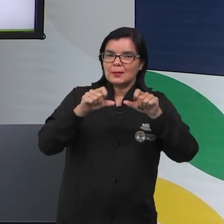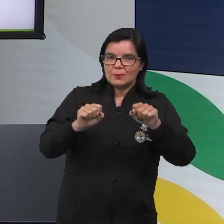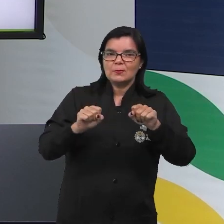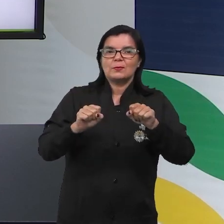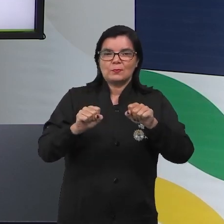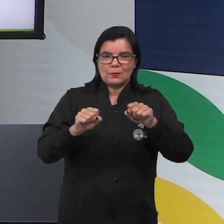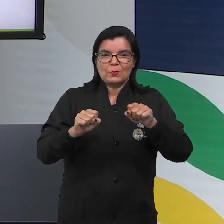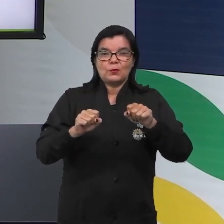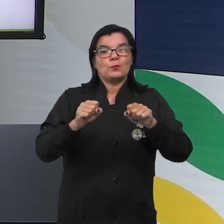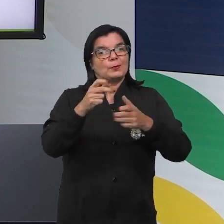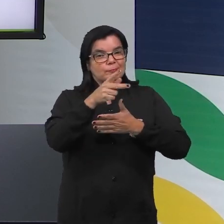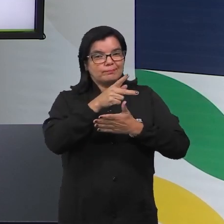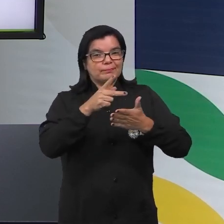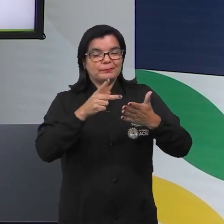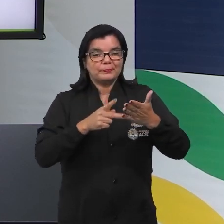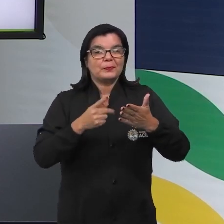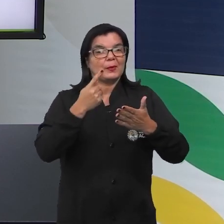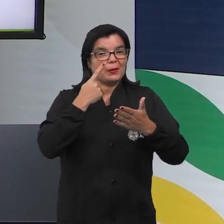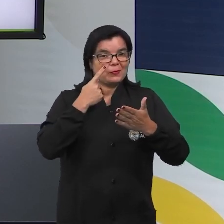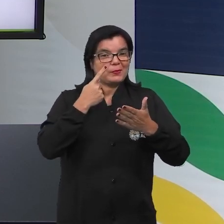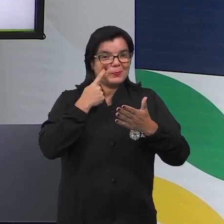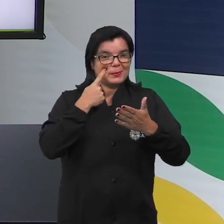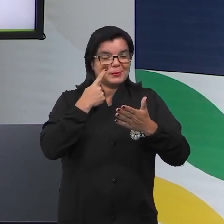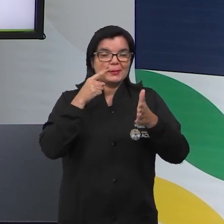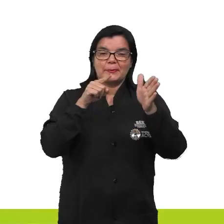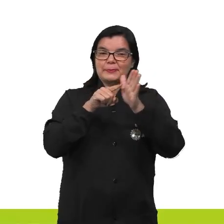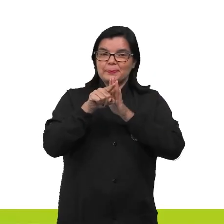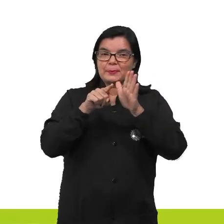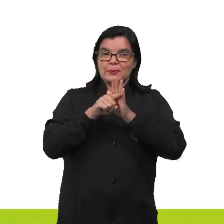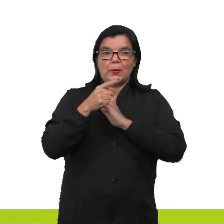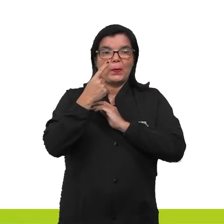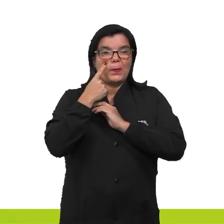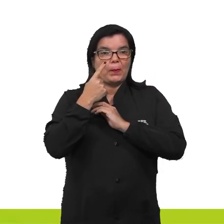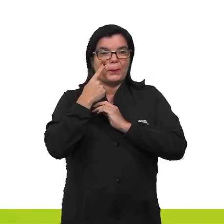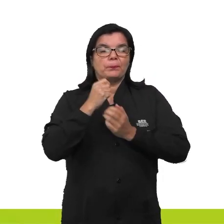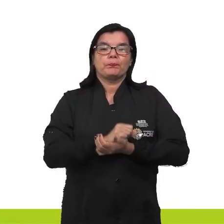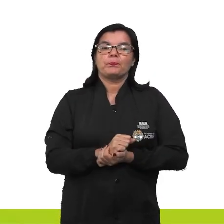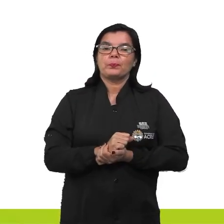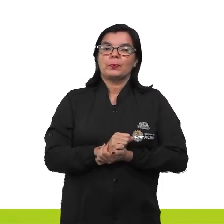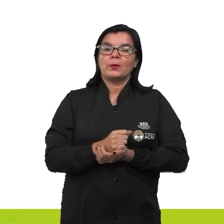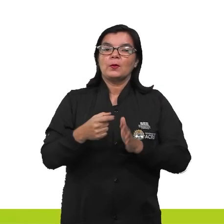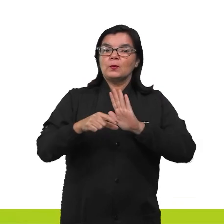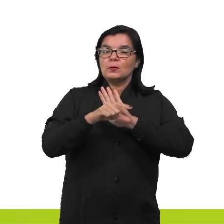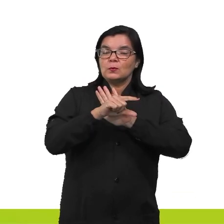tanto quanto poética. Vamos ao comando na nossa questão? Olha aí comigo.